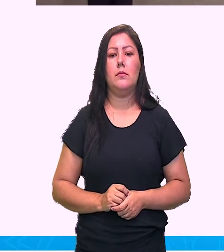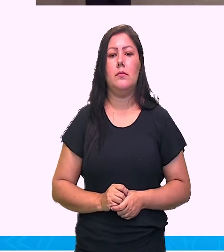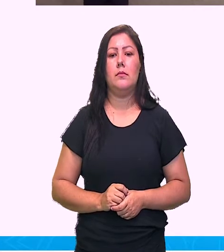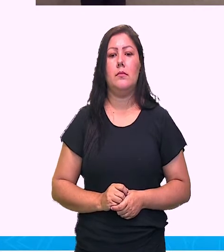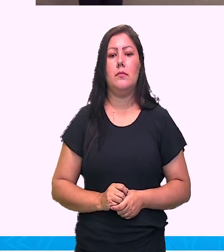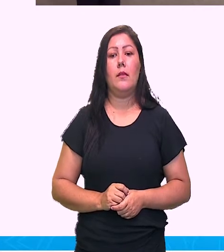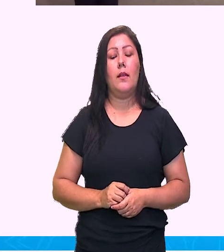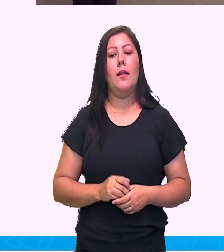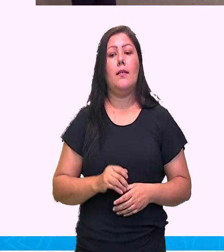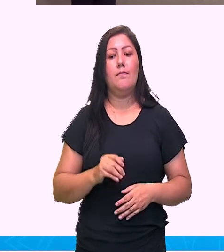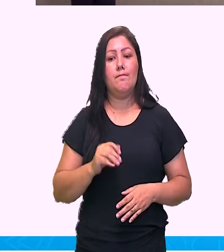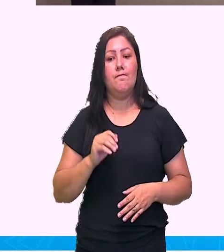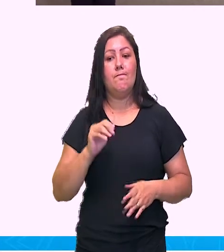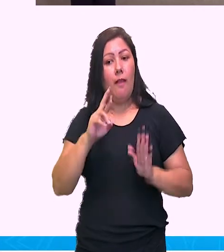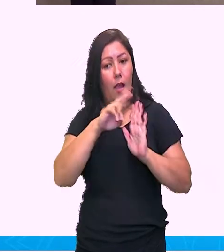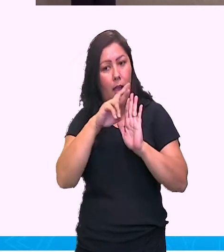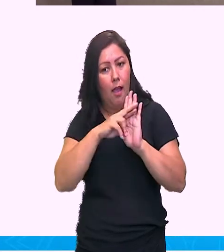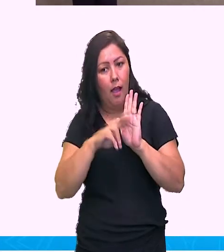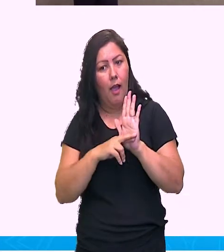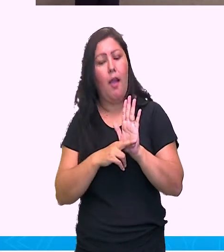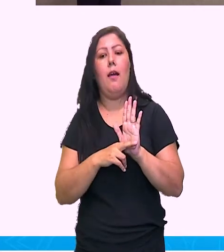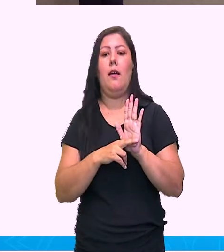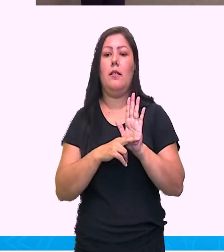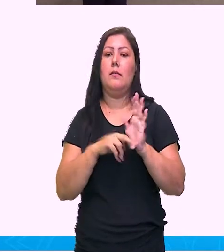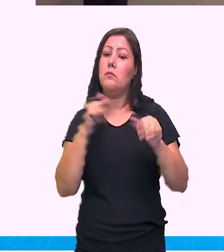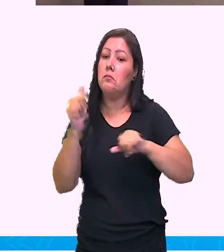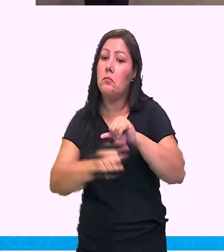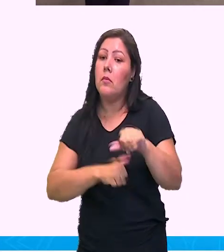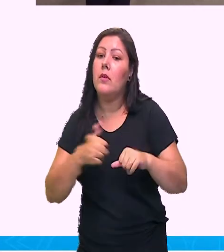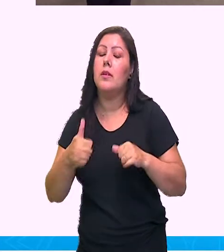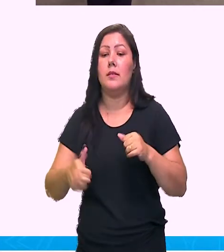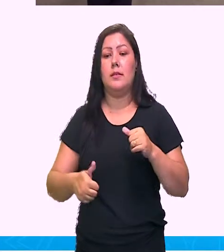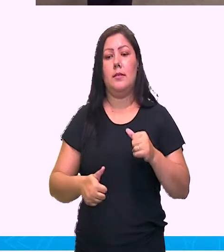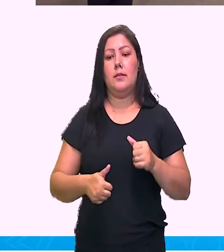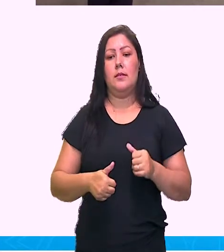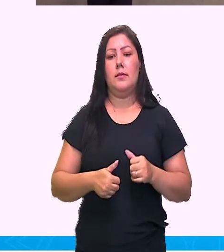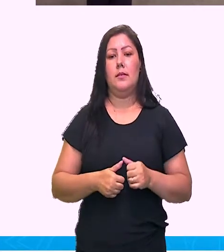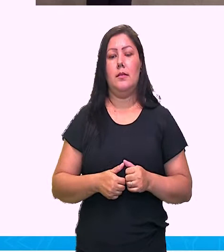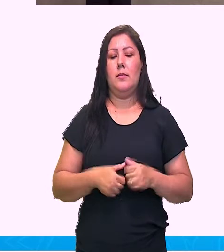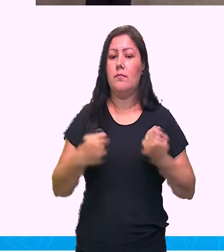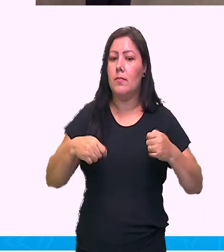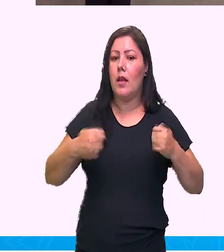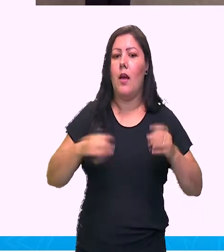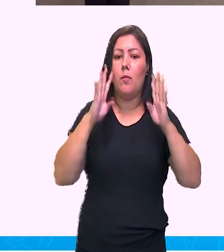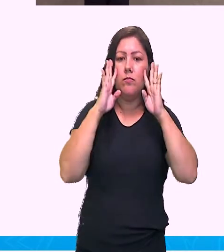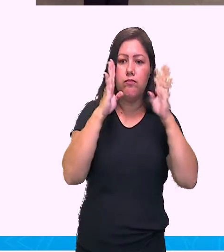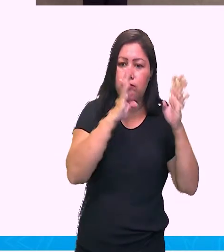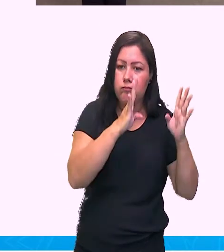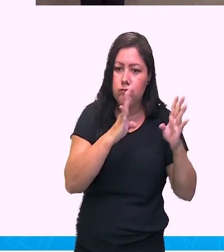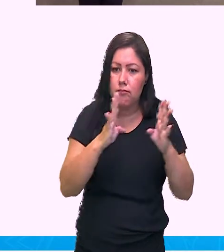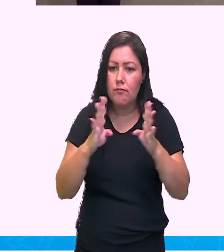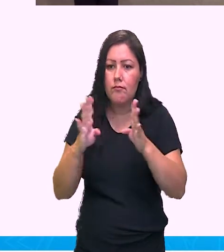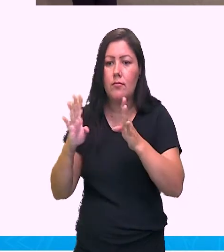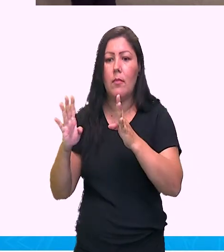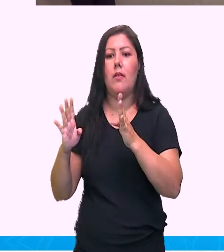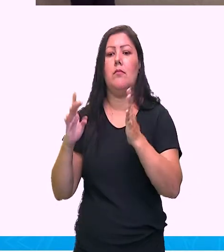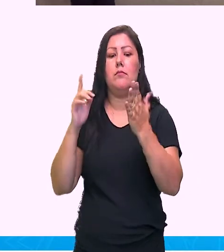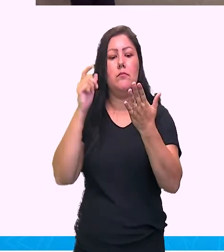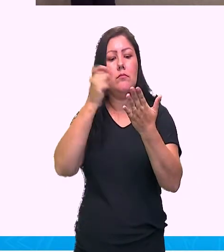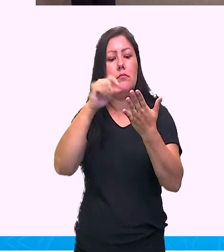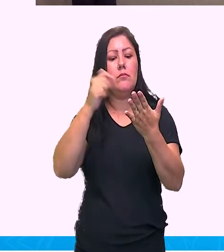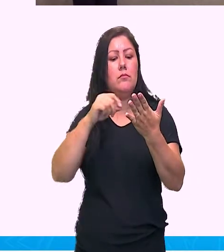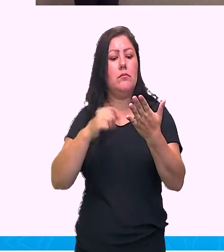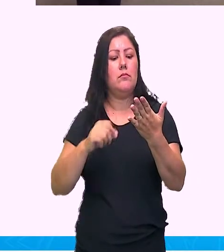tem mudanças e tem regras. É por isso que, às vezes, nós precisamos estar sempre conferindo os